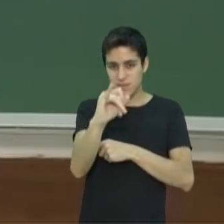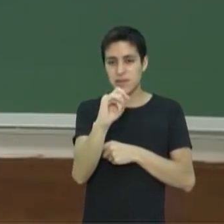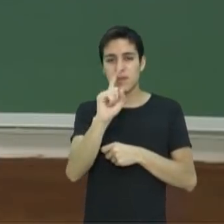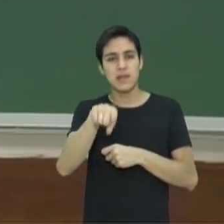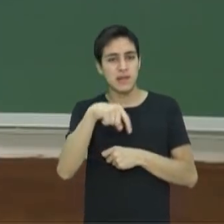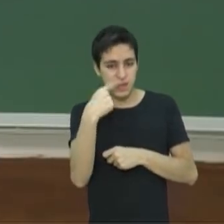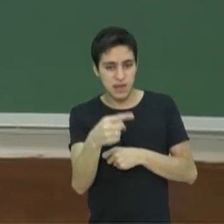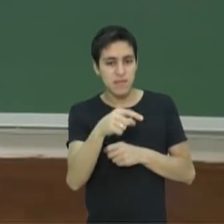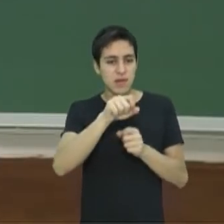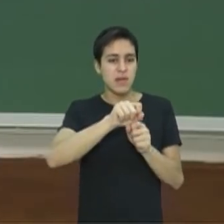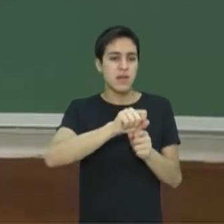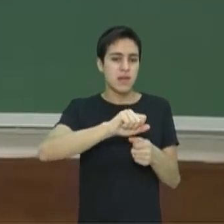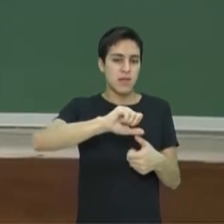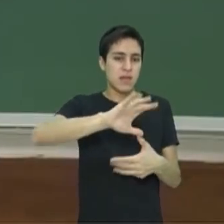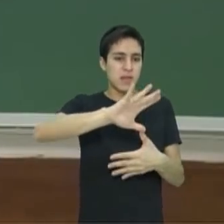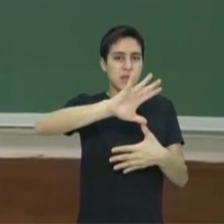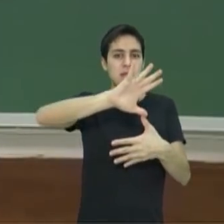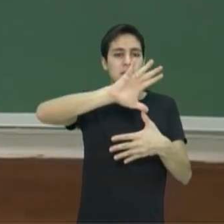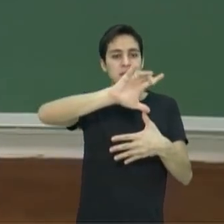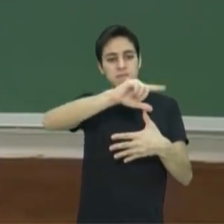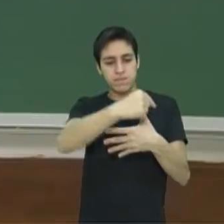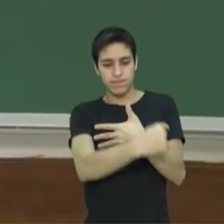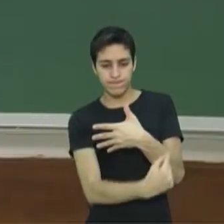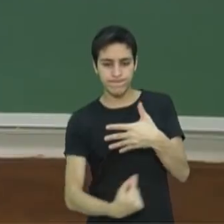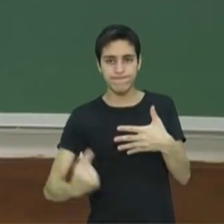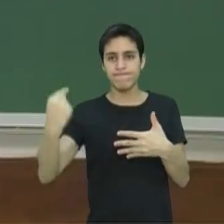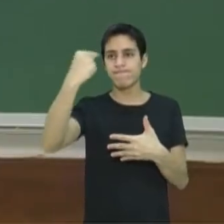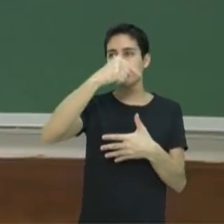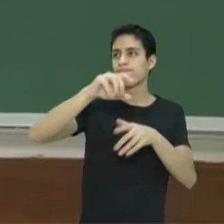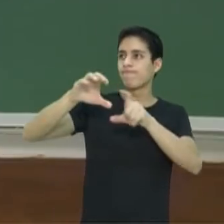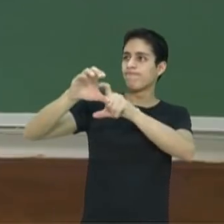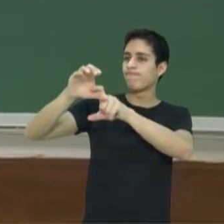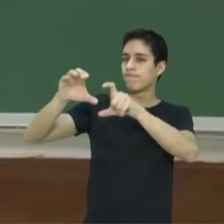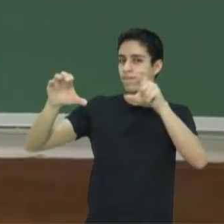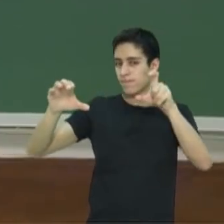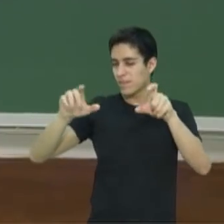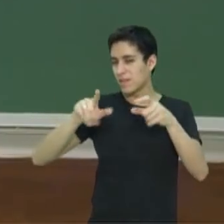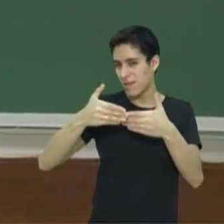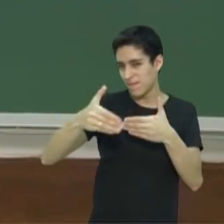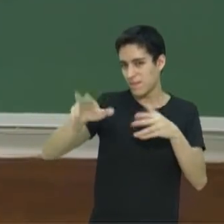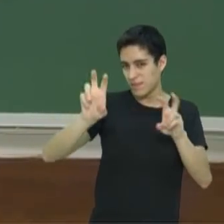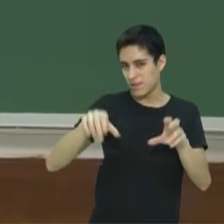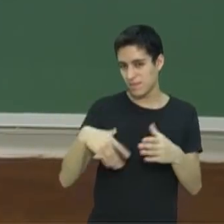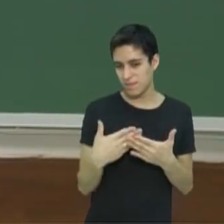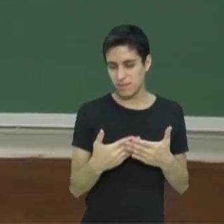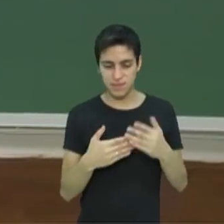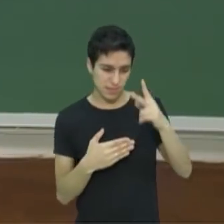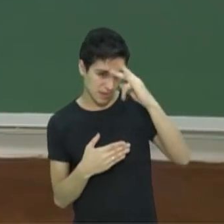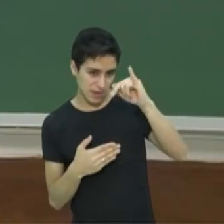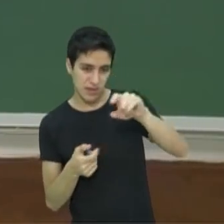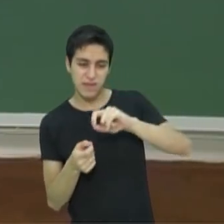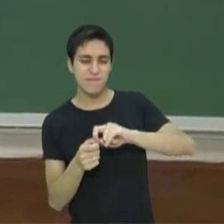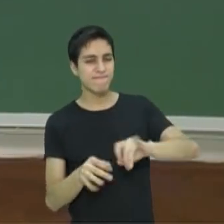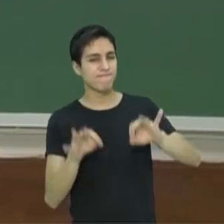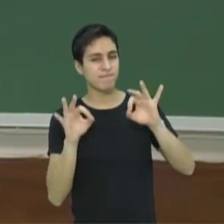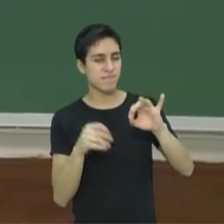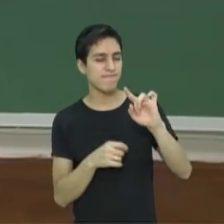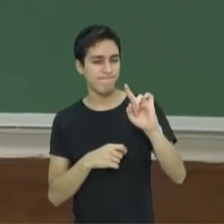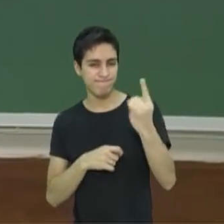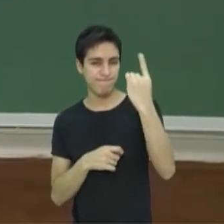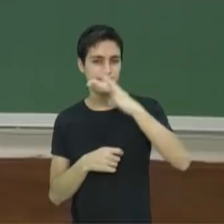que a onda se espalhou pelo continente será tema de nossas próximas aulas. Mas o Haiti fez uma coisa que ninguém fez e que eles